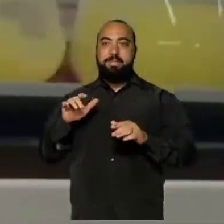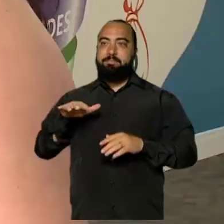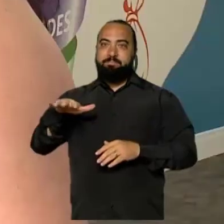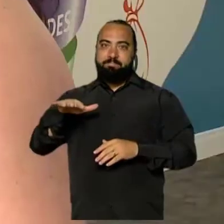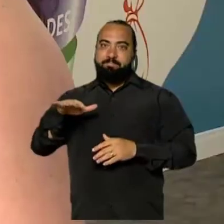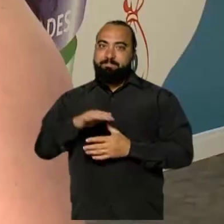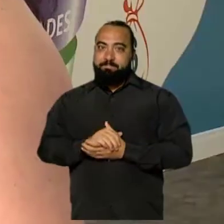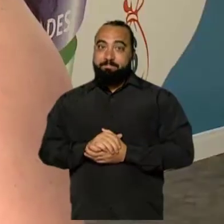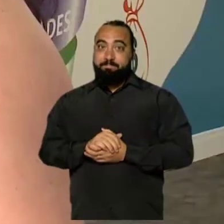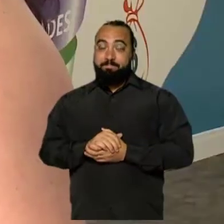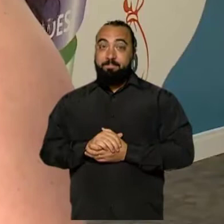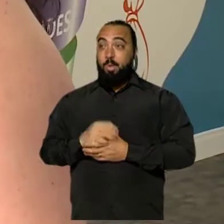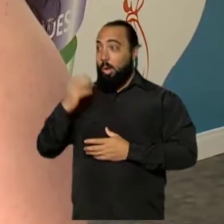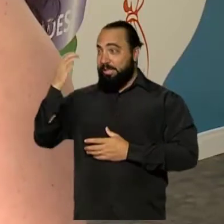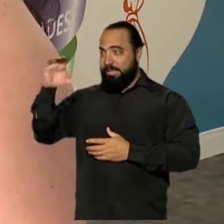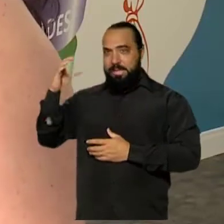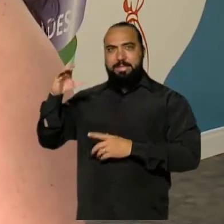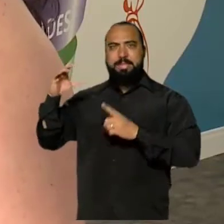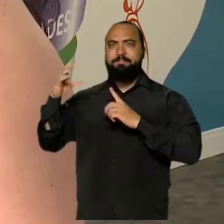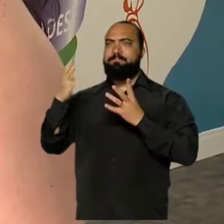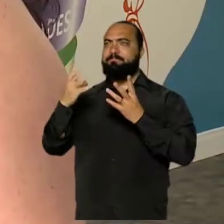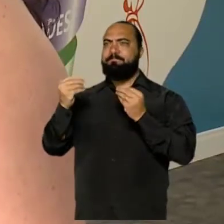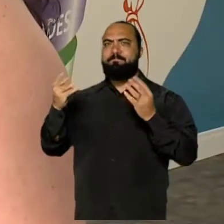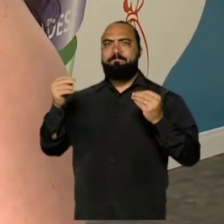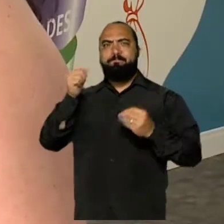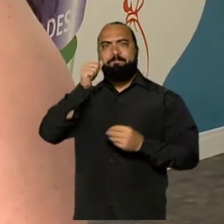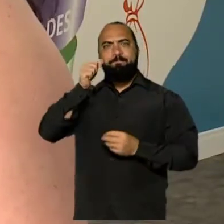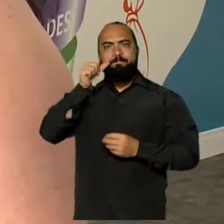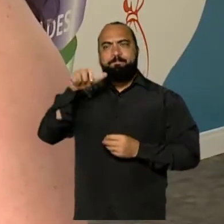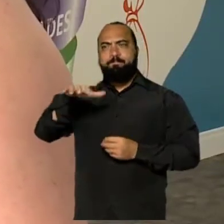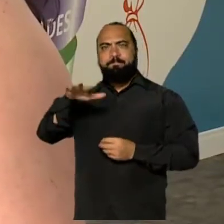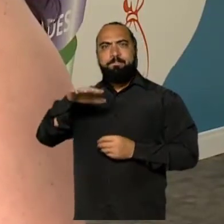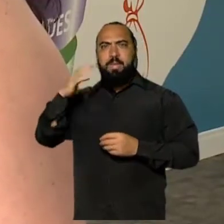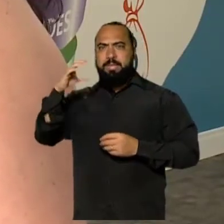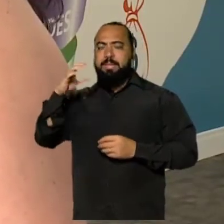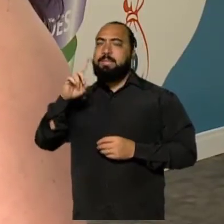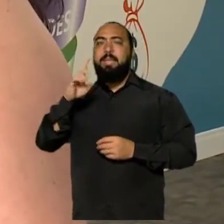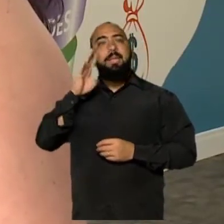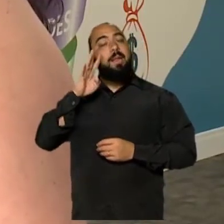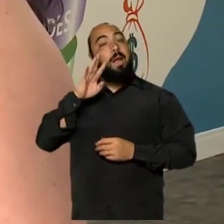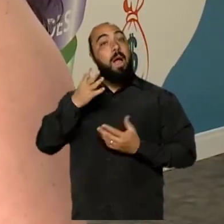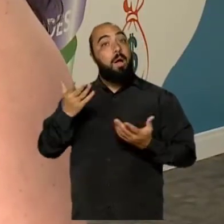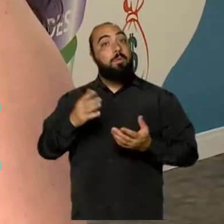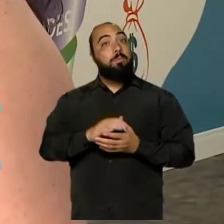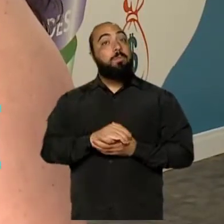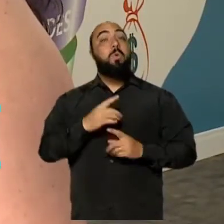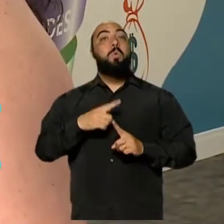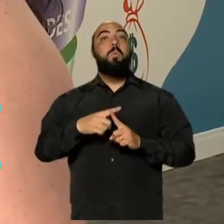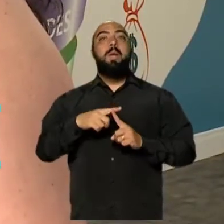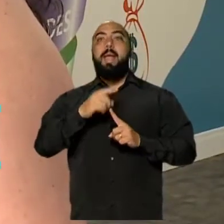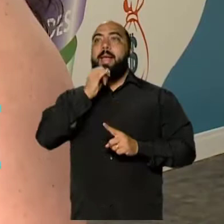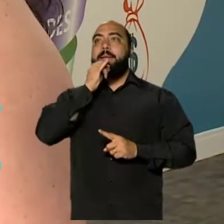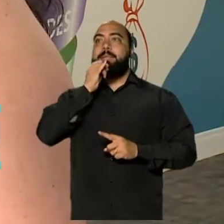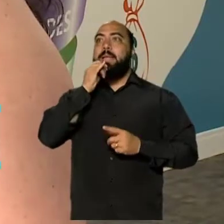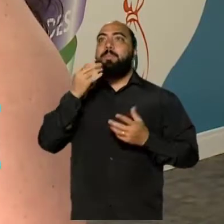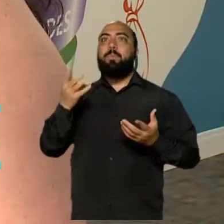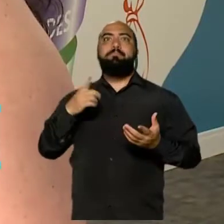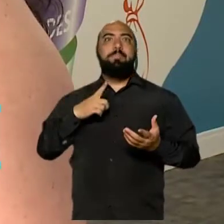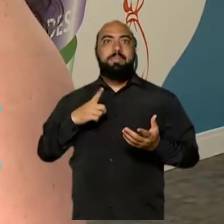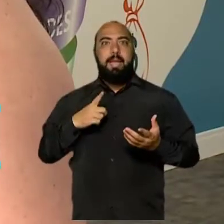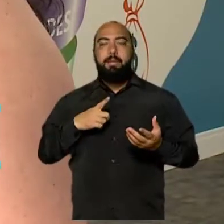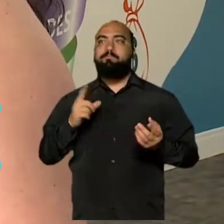trabalho. Na ciência, nós temos muitas mulheres, né, na ciência, e isso é legal, porque